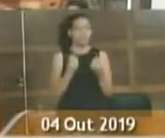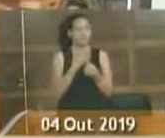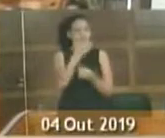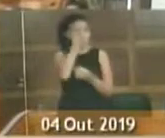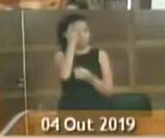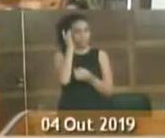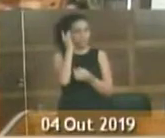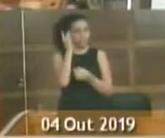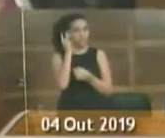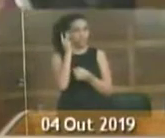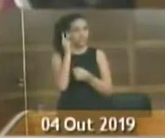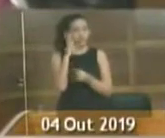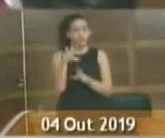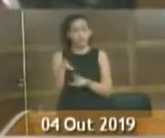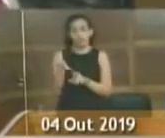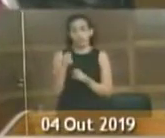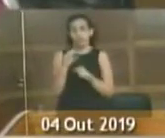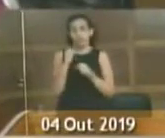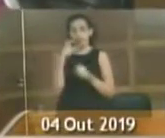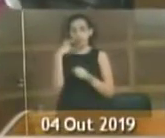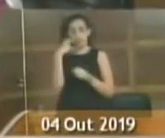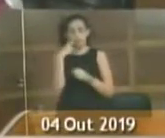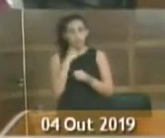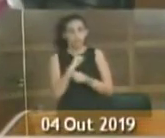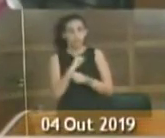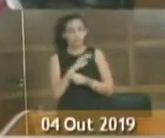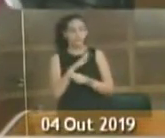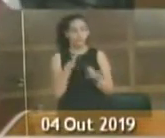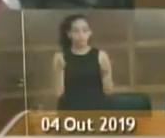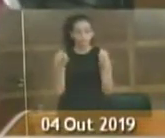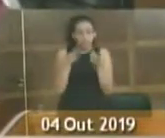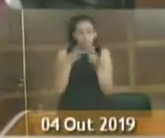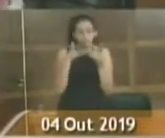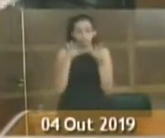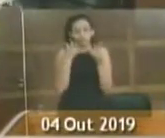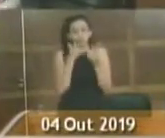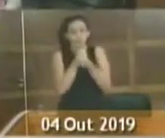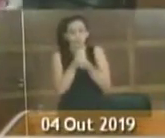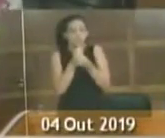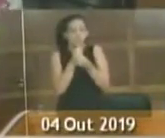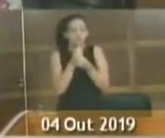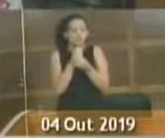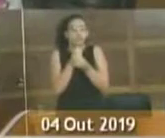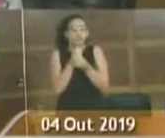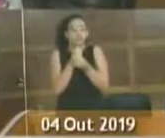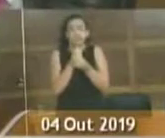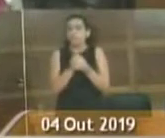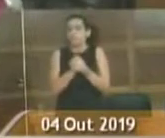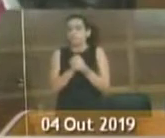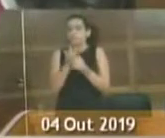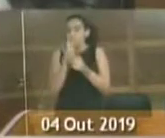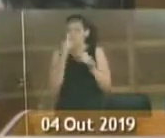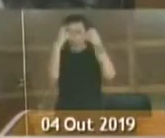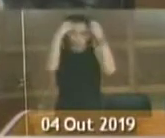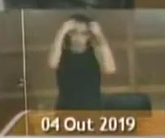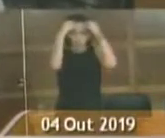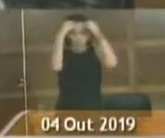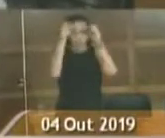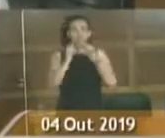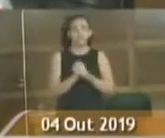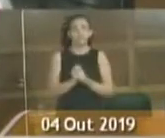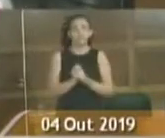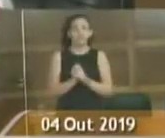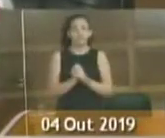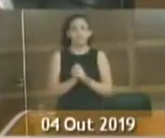pessoas pegam os animaizinhos quando são pequenininhos, bonitinhos, peludinhos, parece um ursinho, uma